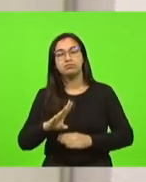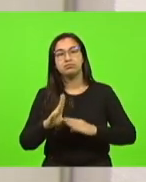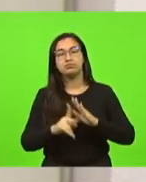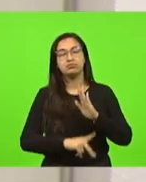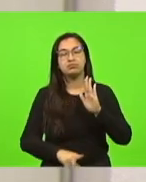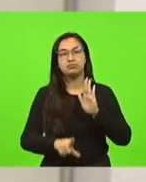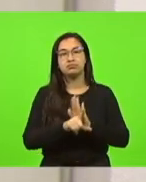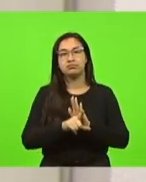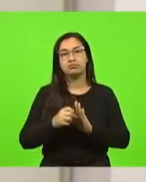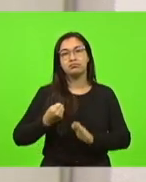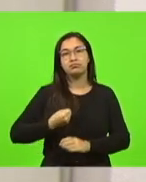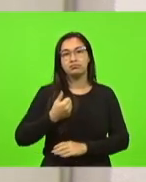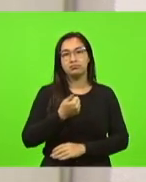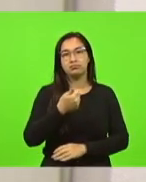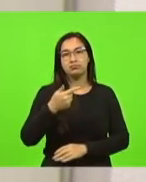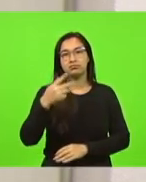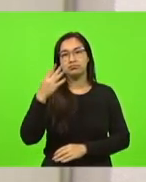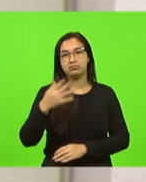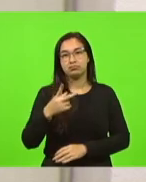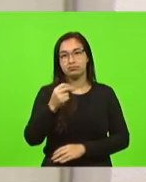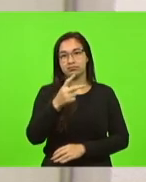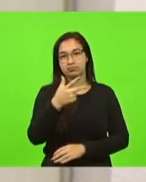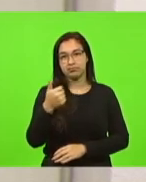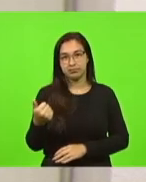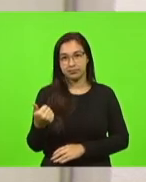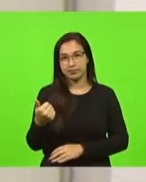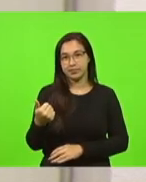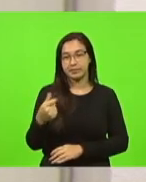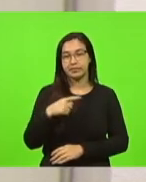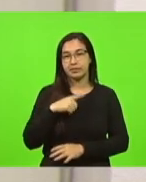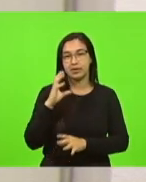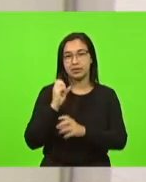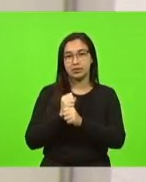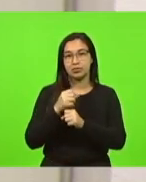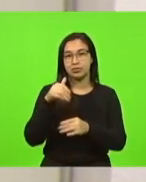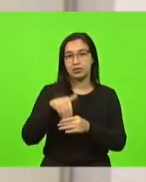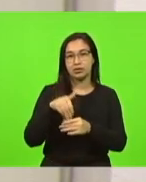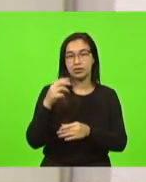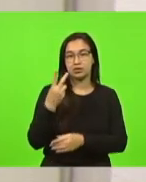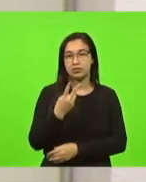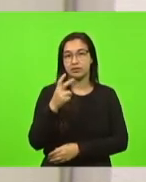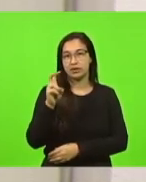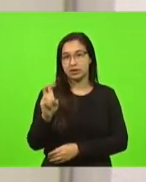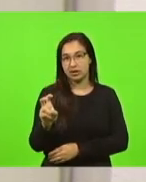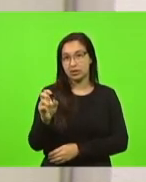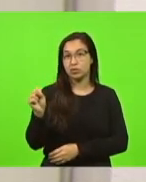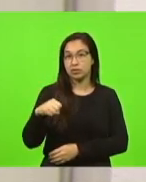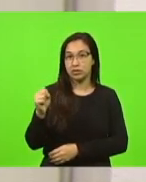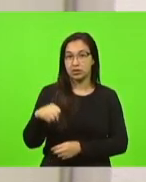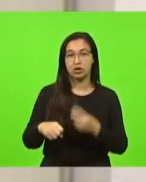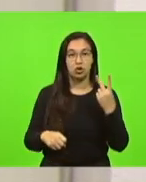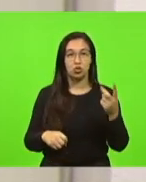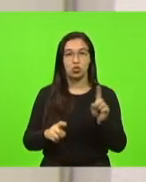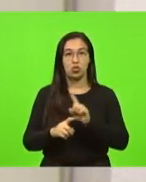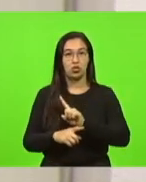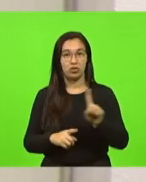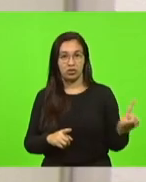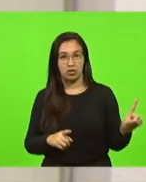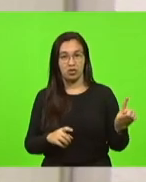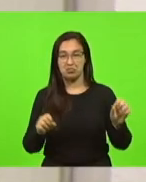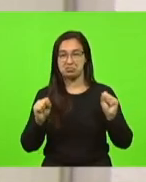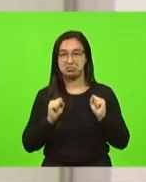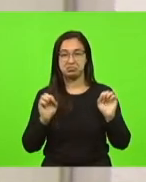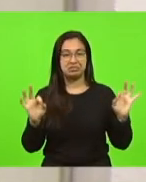número 17/2021, obtendo a seguinte votação: 25 votos sim, 2 votos não e